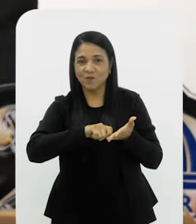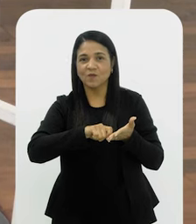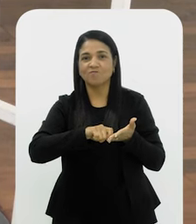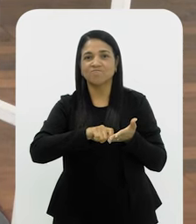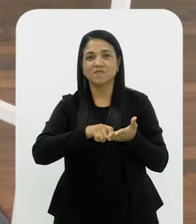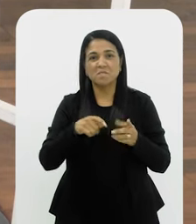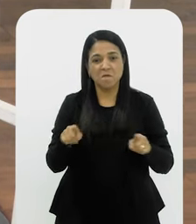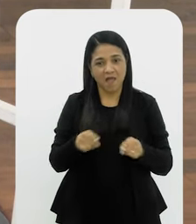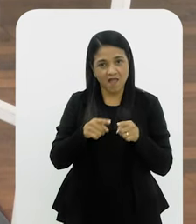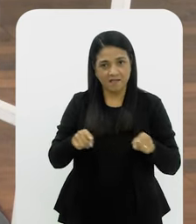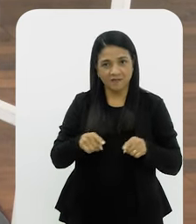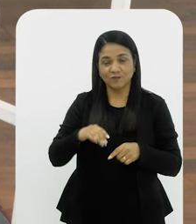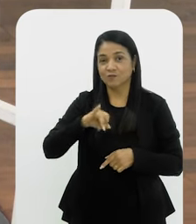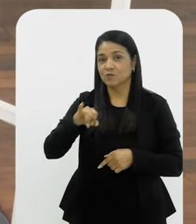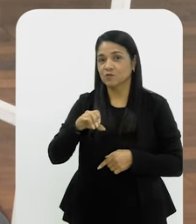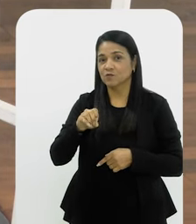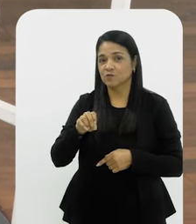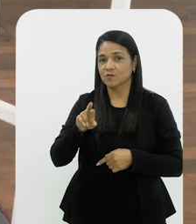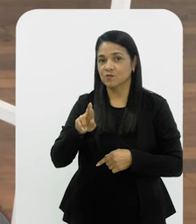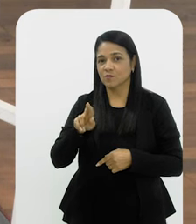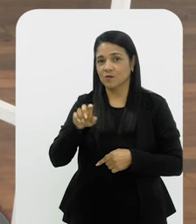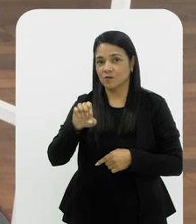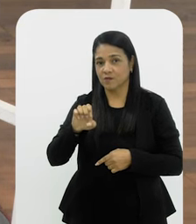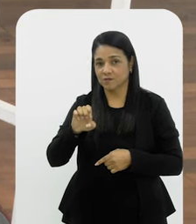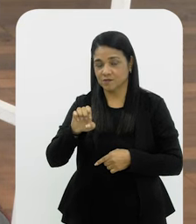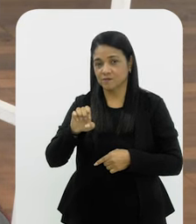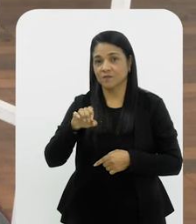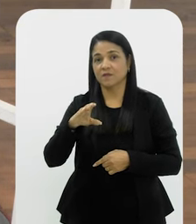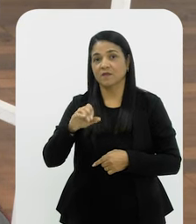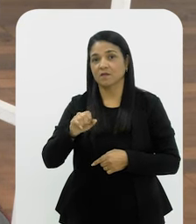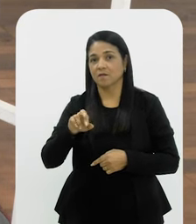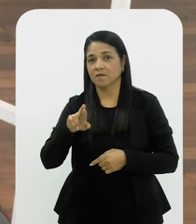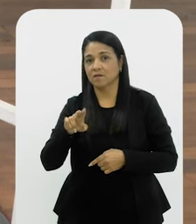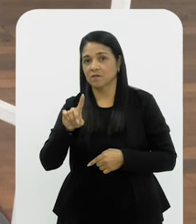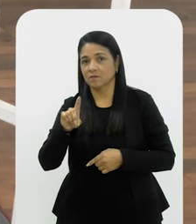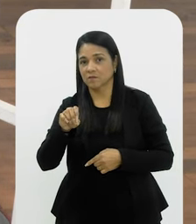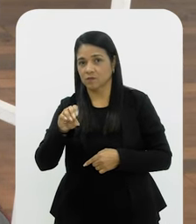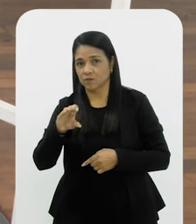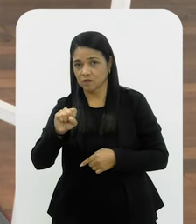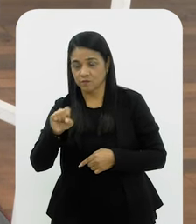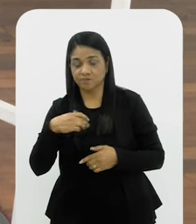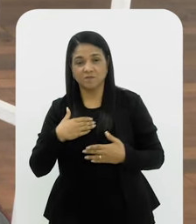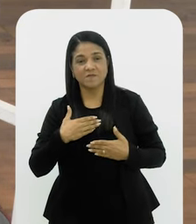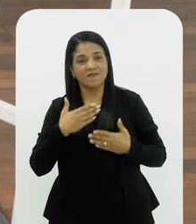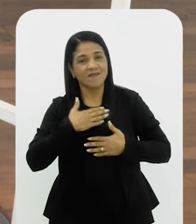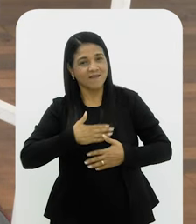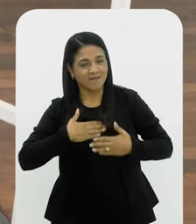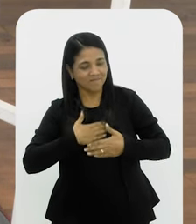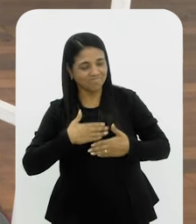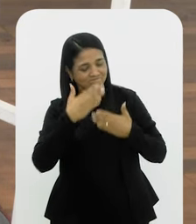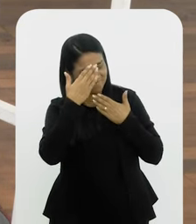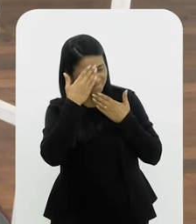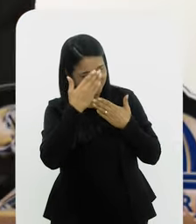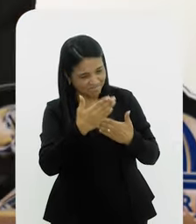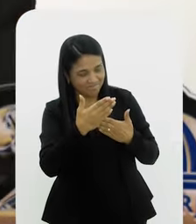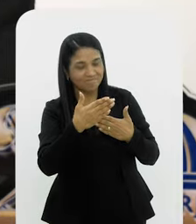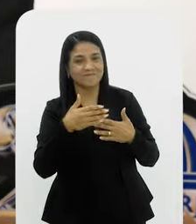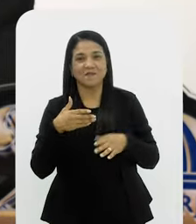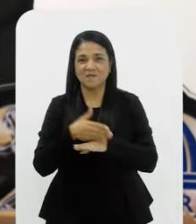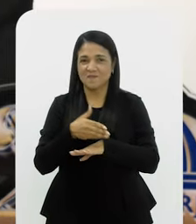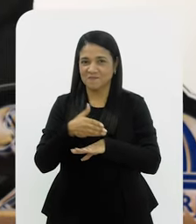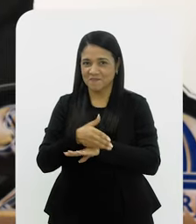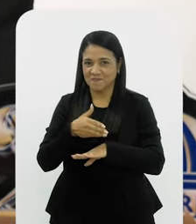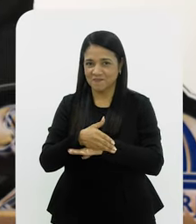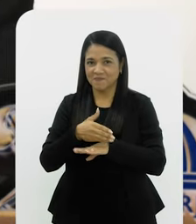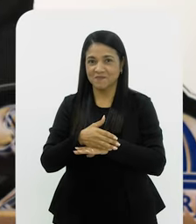Opa! Jorge, tudo bem? Tudo bem, prazerzão. Antes de tudo, quero agradecer muito a tua presença. Sei que você tem a vida muito atribulada, mas é uma